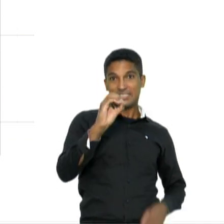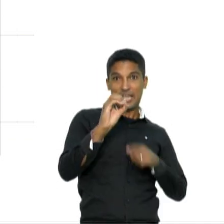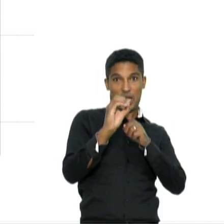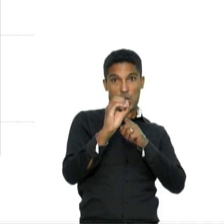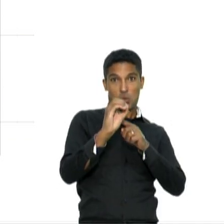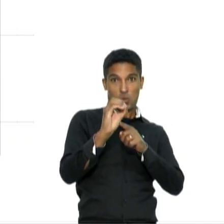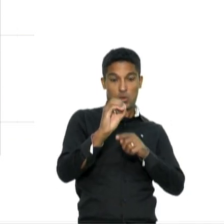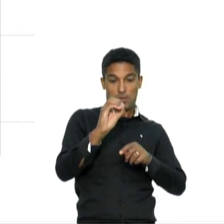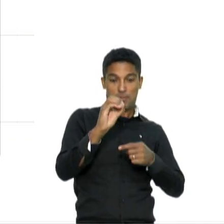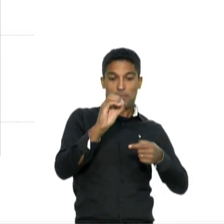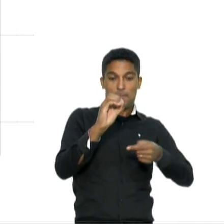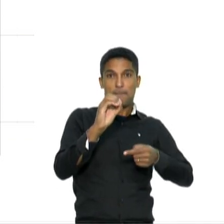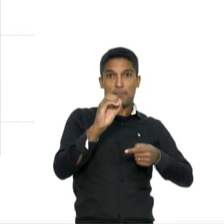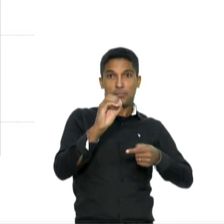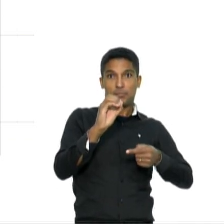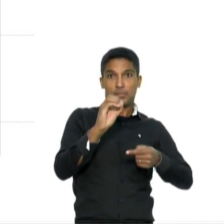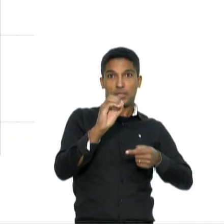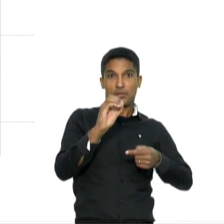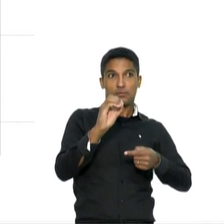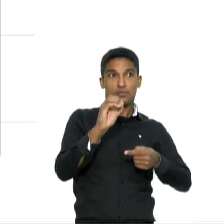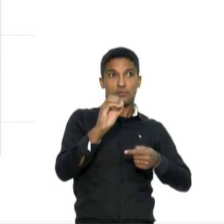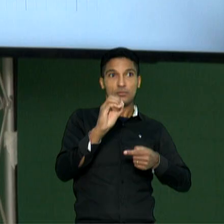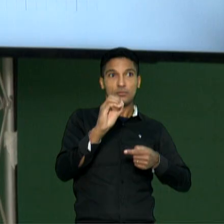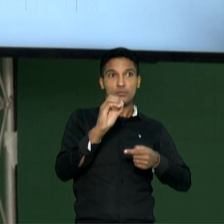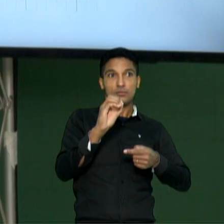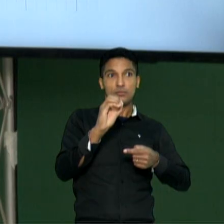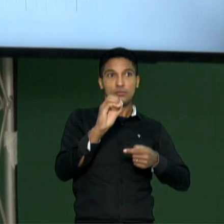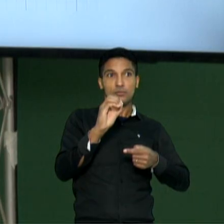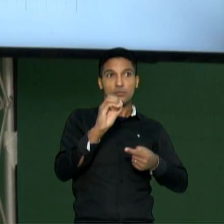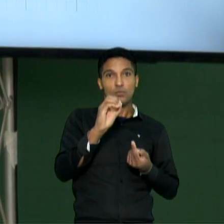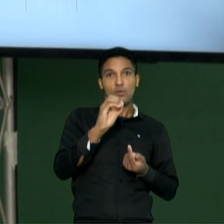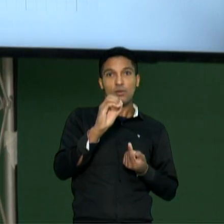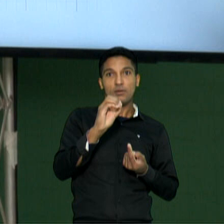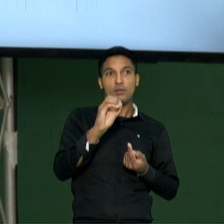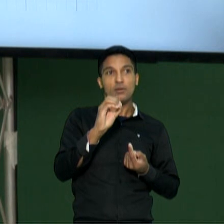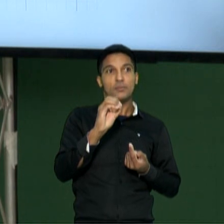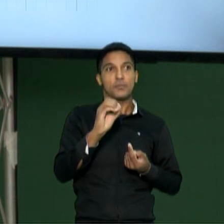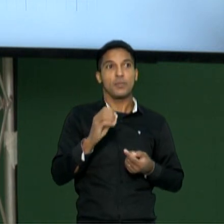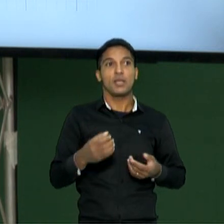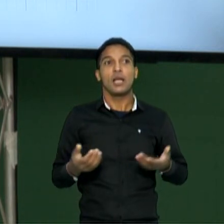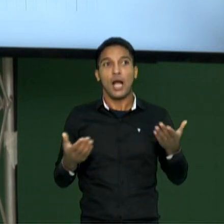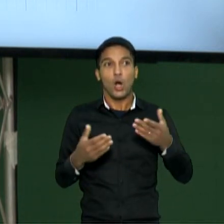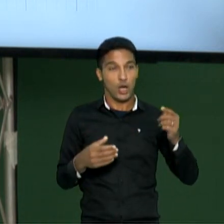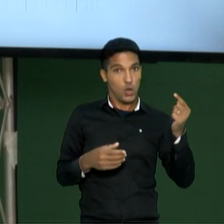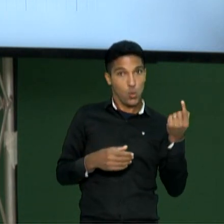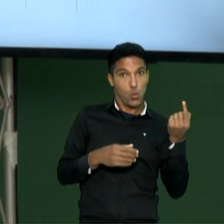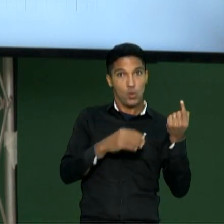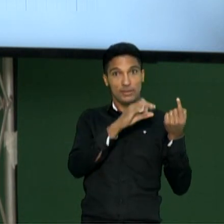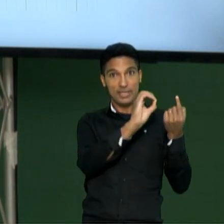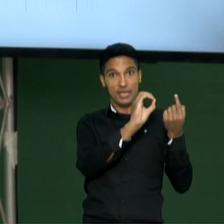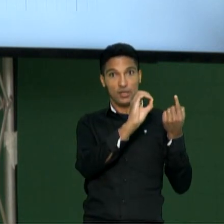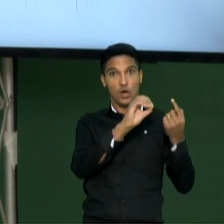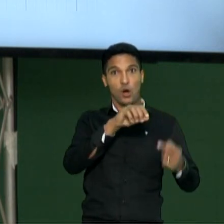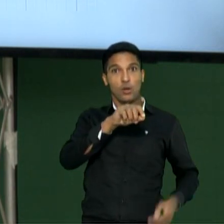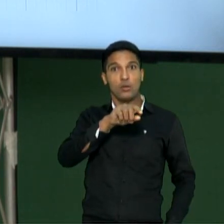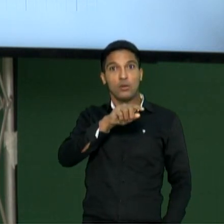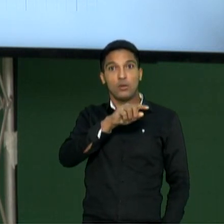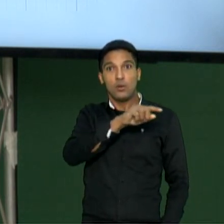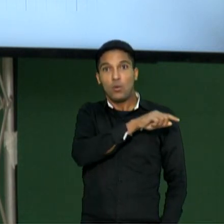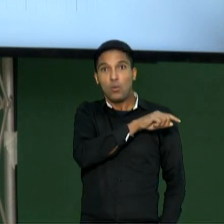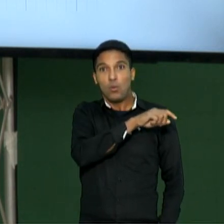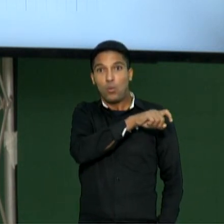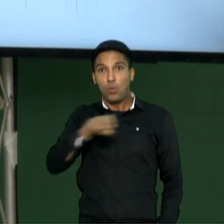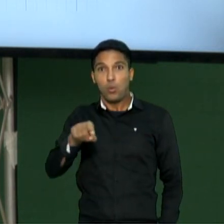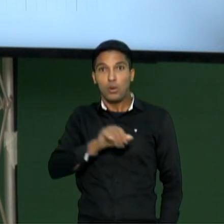mesma coisa. 1 e 0 está aqui. Né? 1 para o x está aqui e 0 para o y, ou seja, nem para cima nem para baixo, fica ali